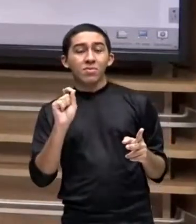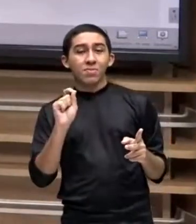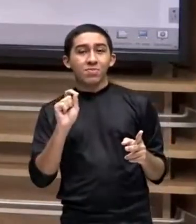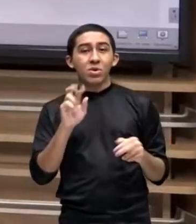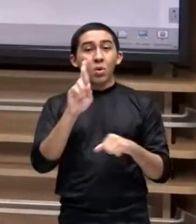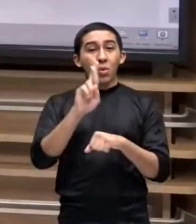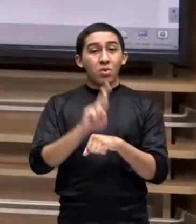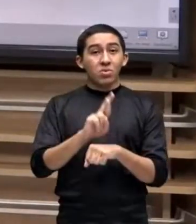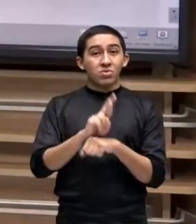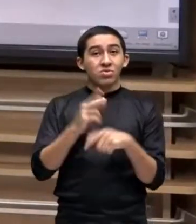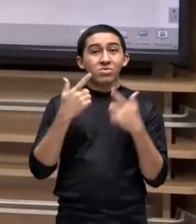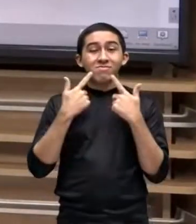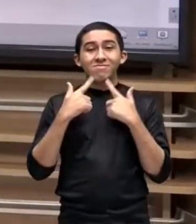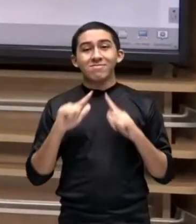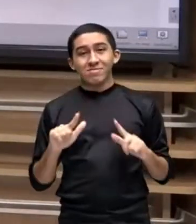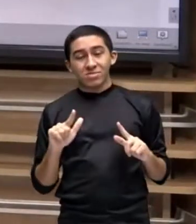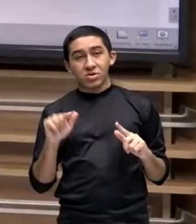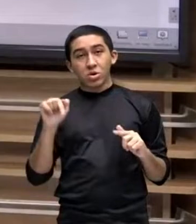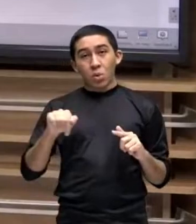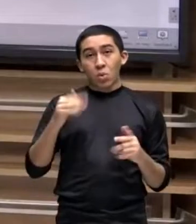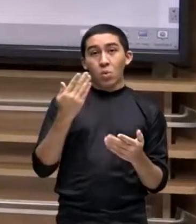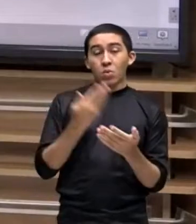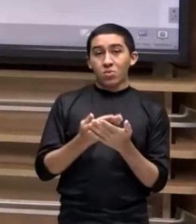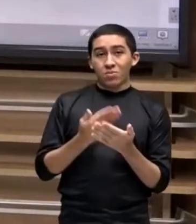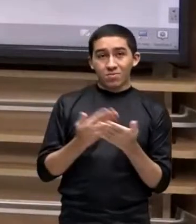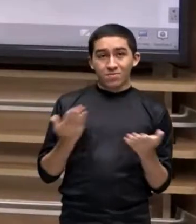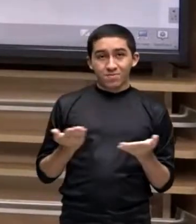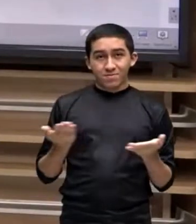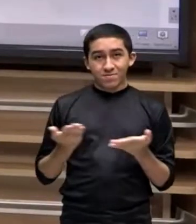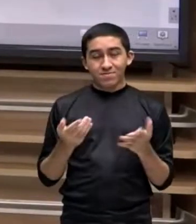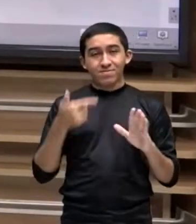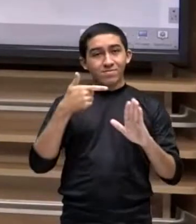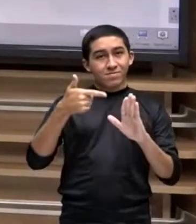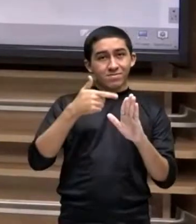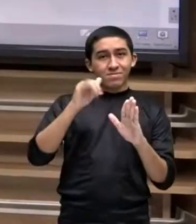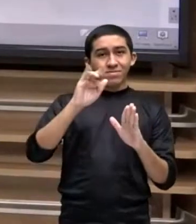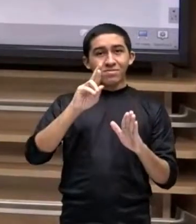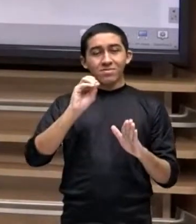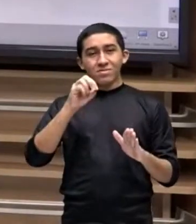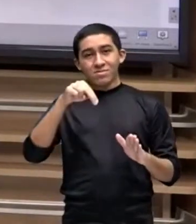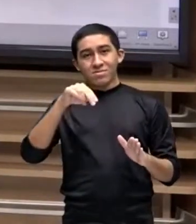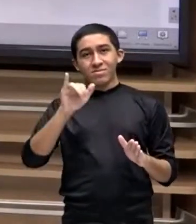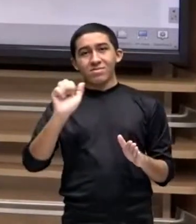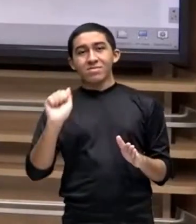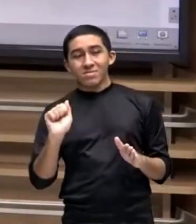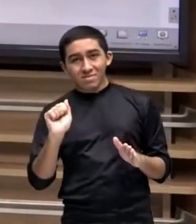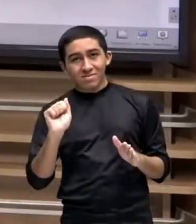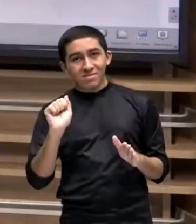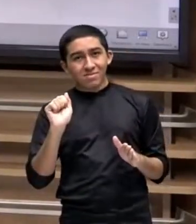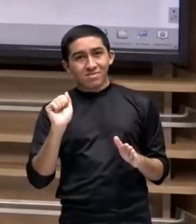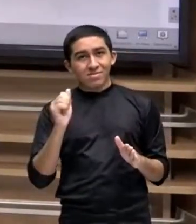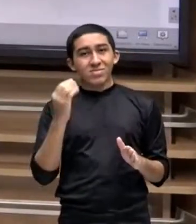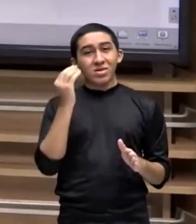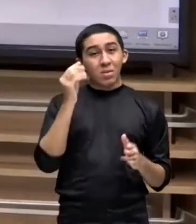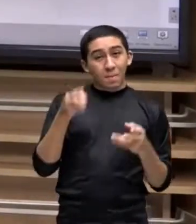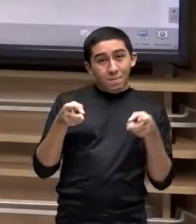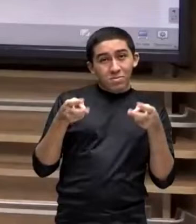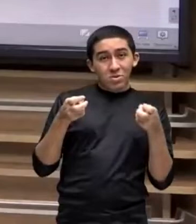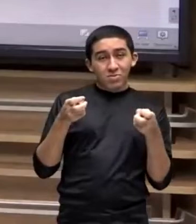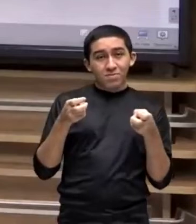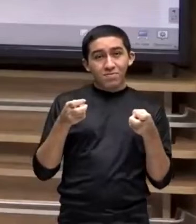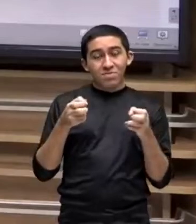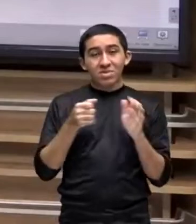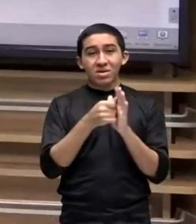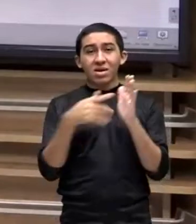recurso de linguagem que nós estamos estudando aqui, que é a ironia. Como a gente disse lá no começo, a ironia está presente na